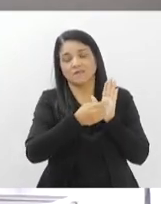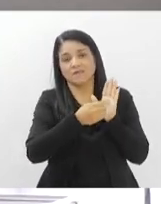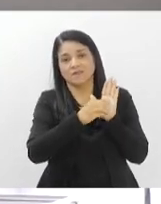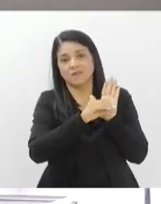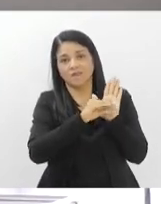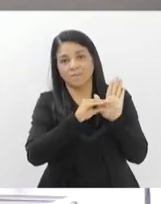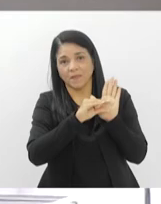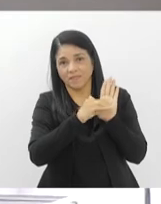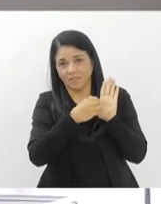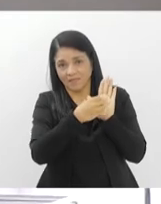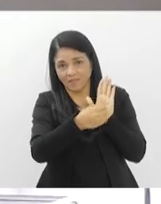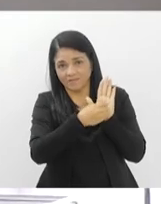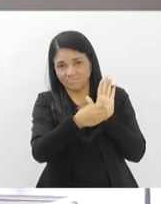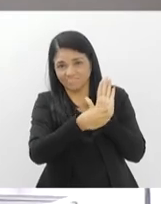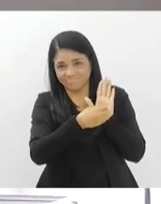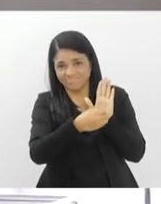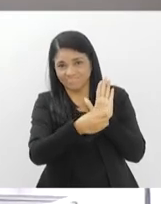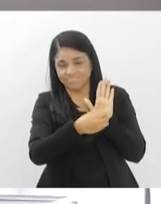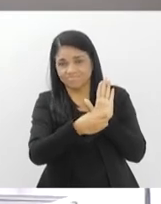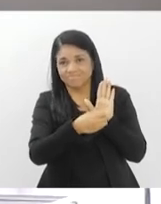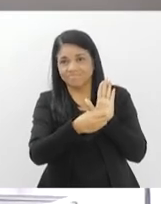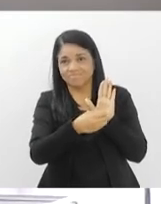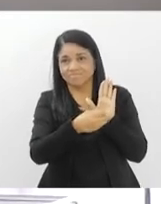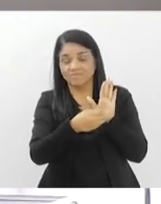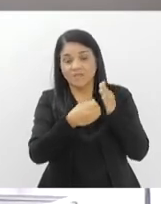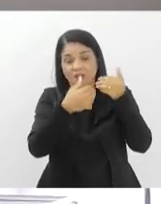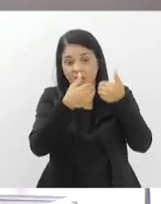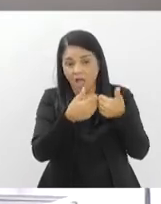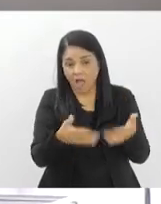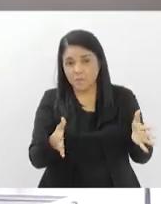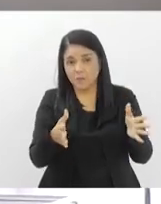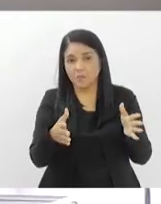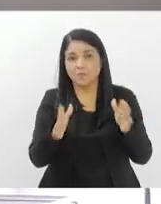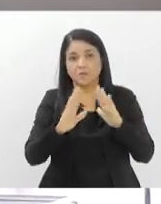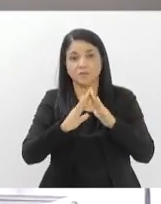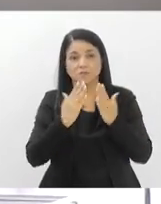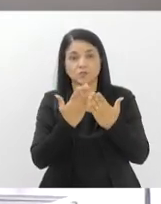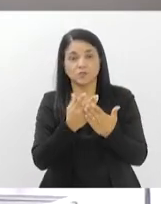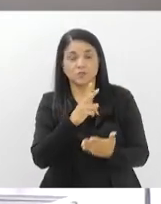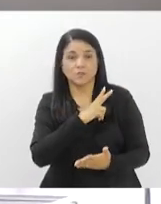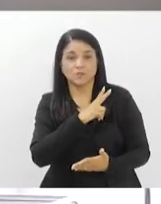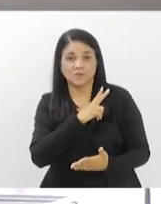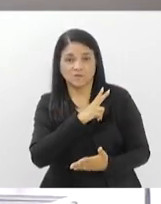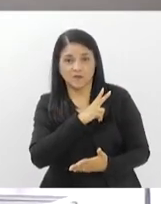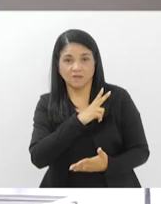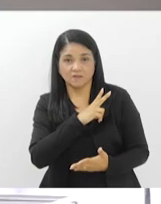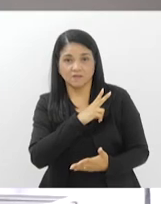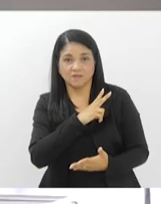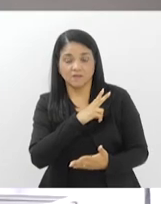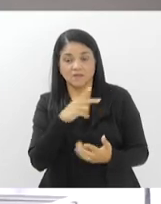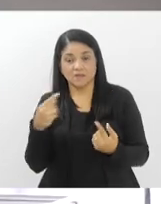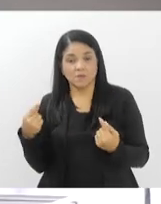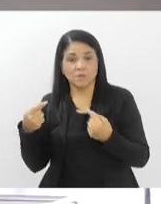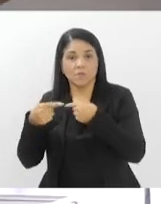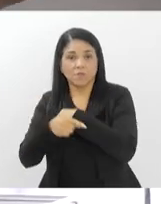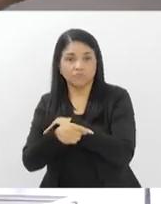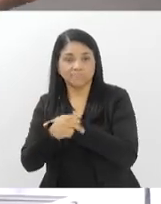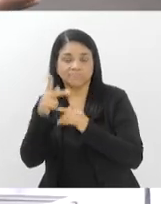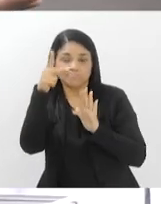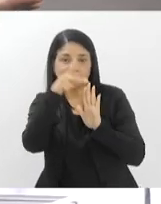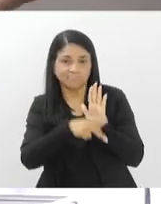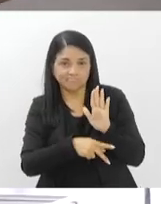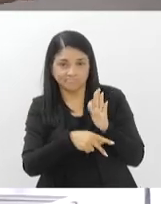está. Abriu para as escolas privadas, contrariando a emenda do